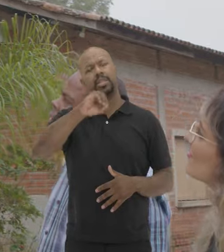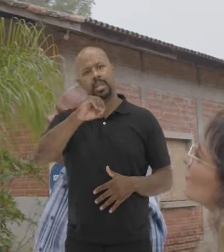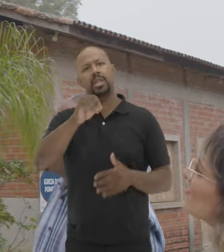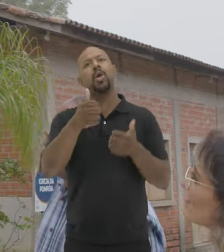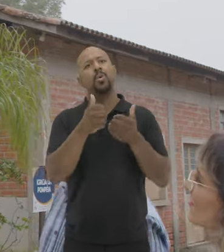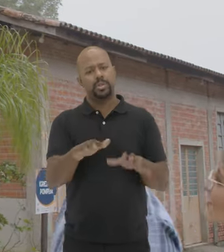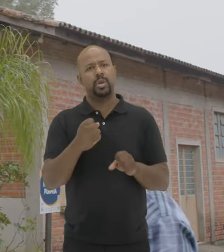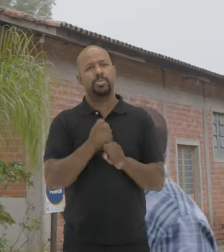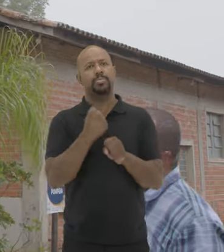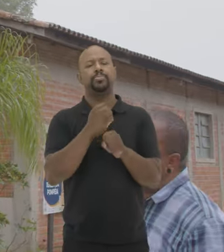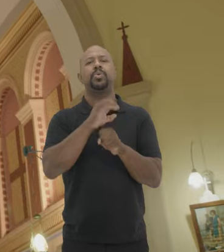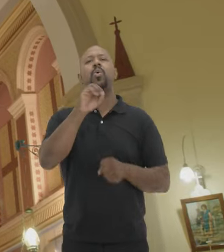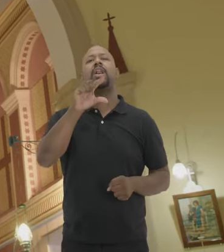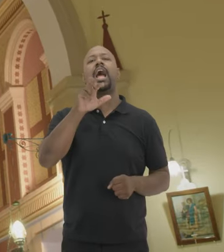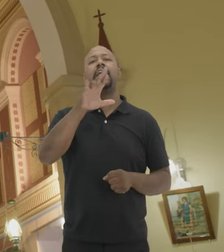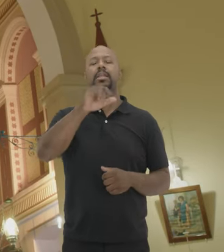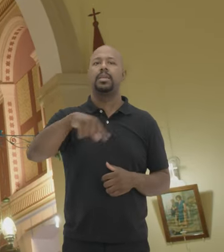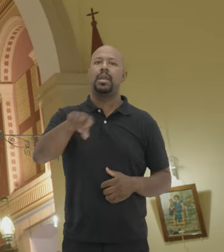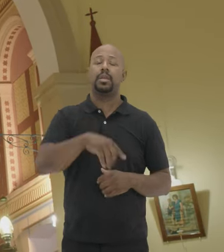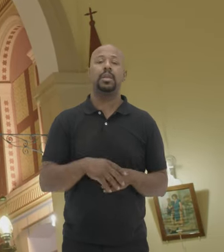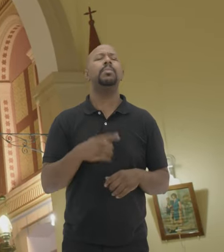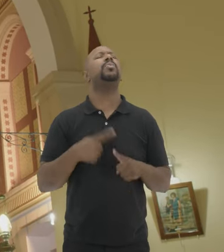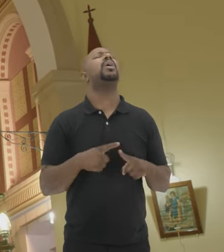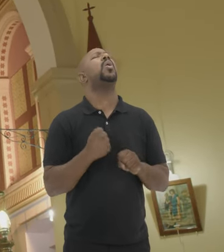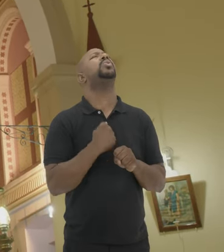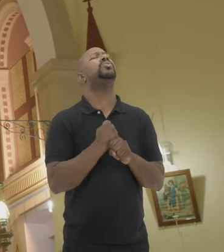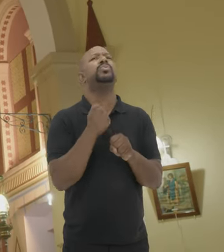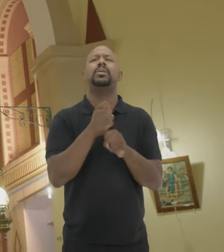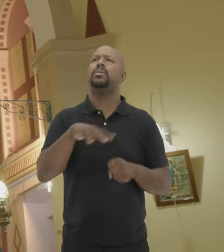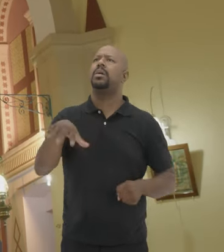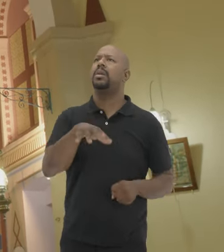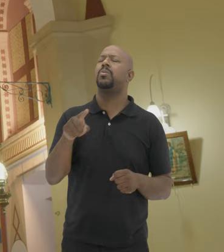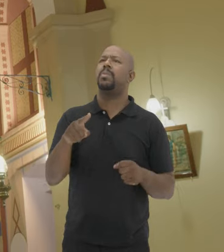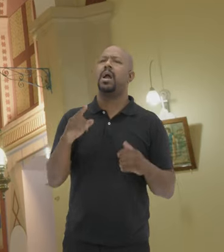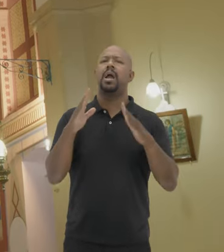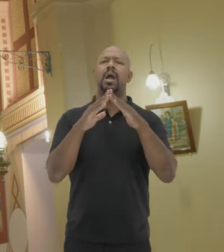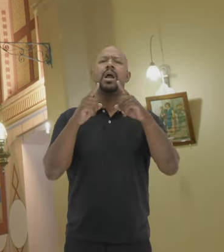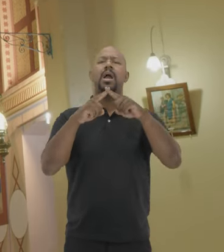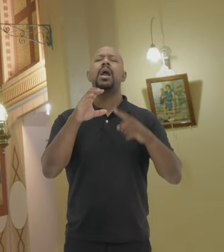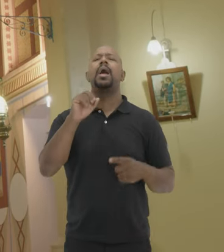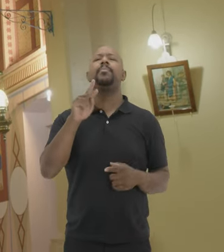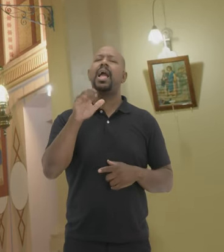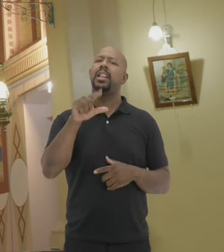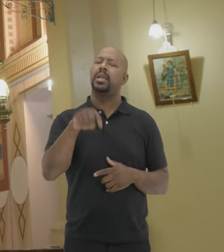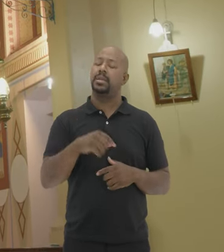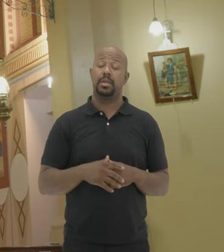começou a olaria, né? Dentro da igreja. E por que que eles construíram uma capela aqui? Um